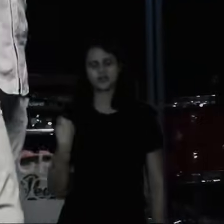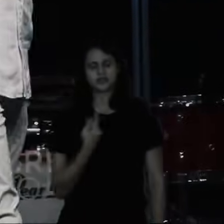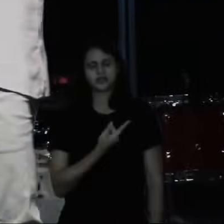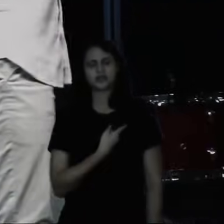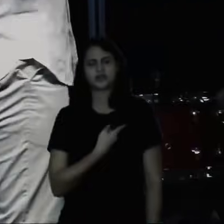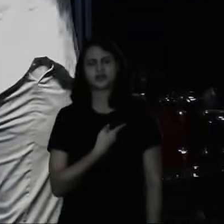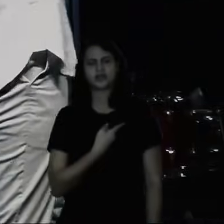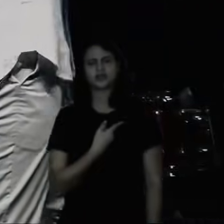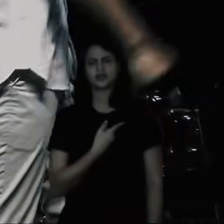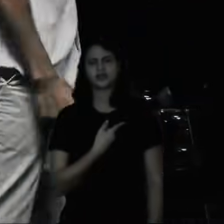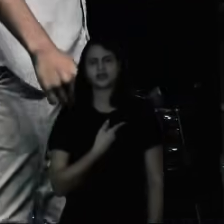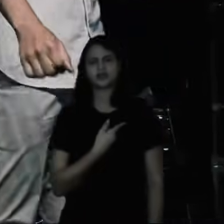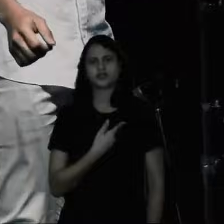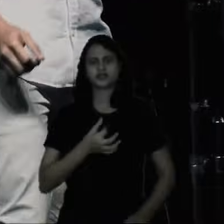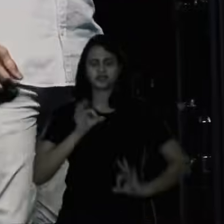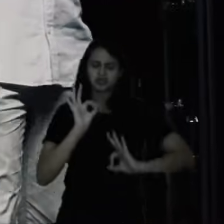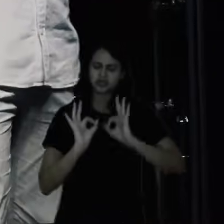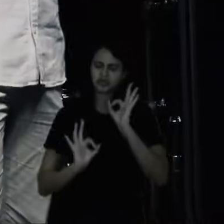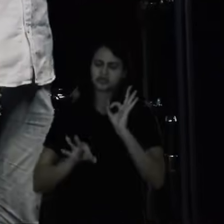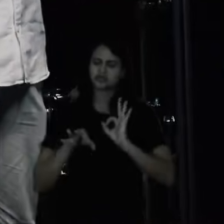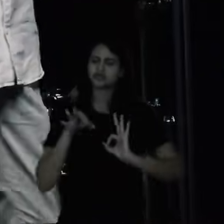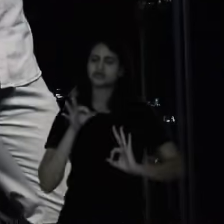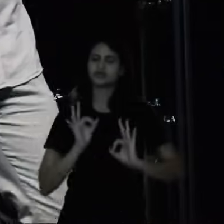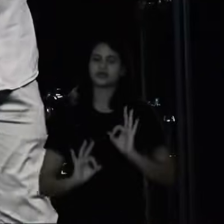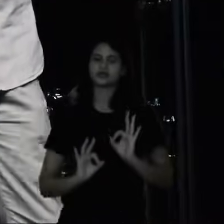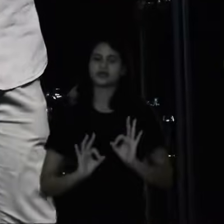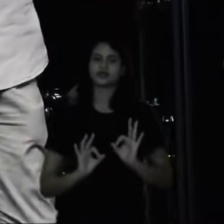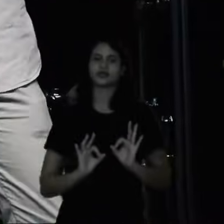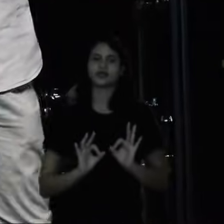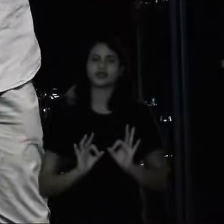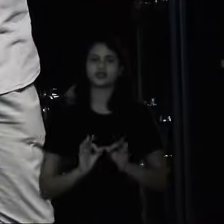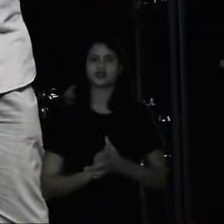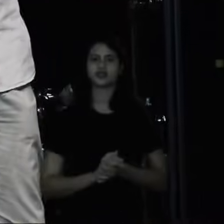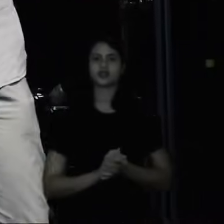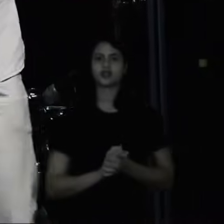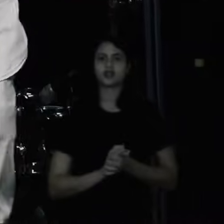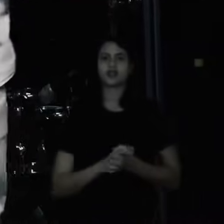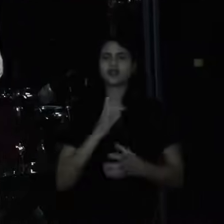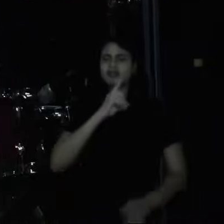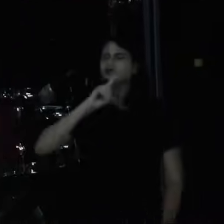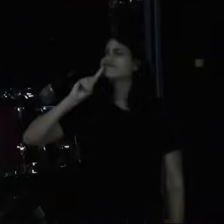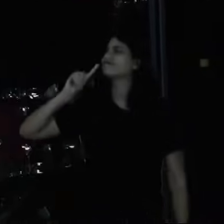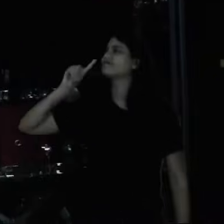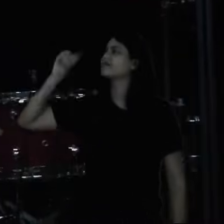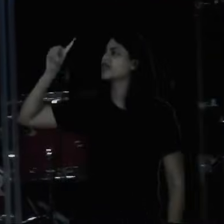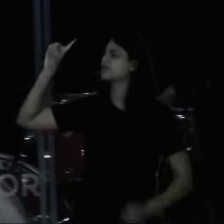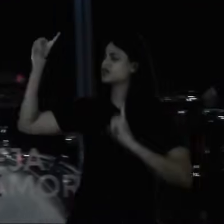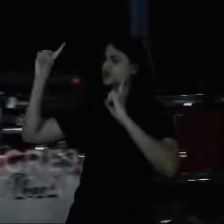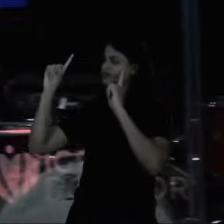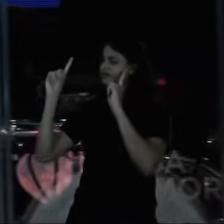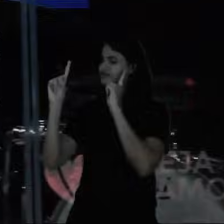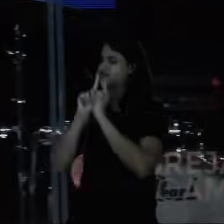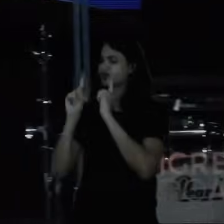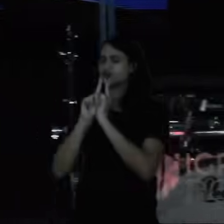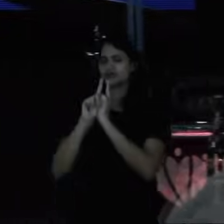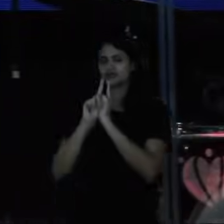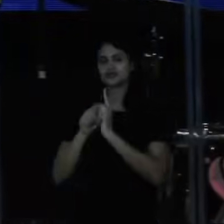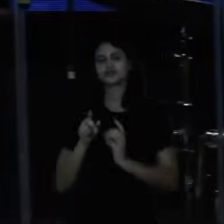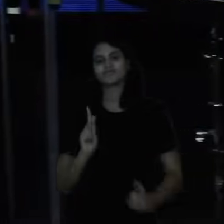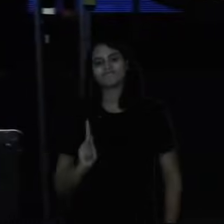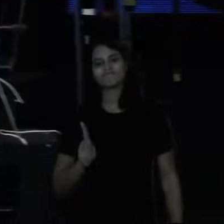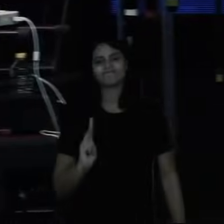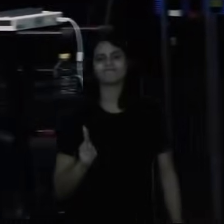advogado, alguém que é nosso juiz. Não importa o que fizeram contra você, o que importa é quem